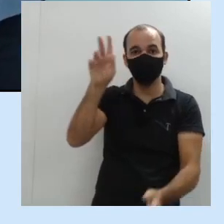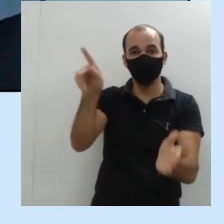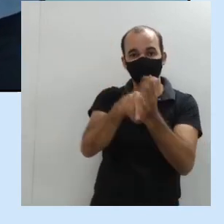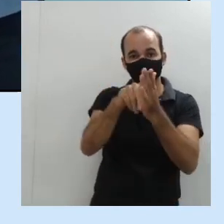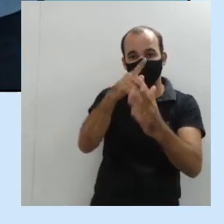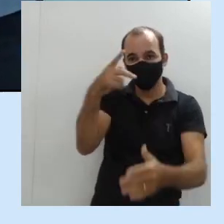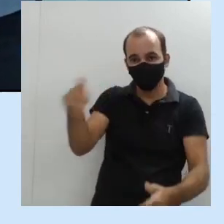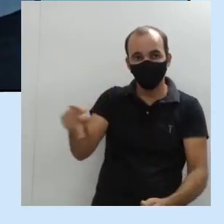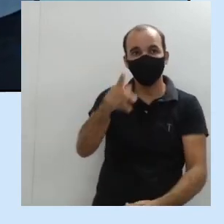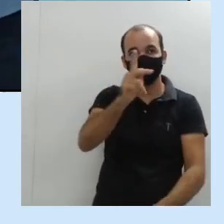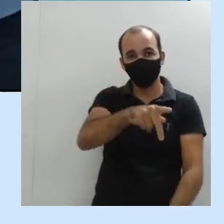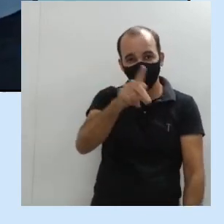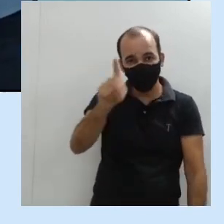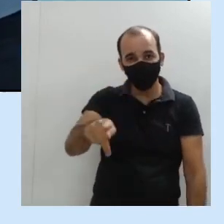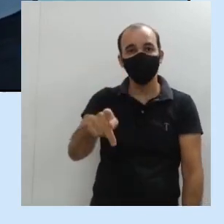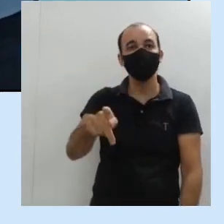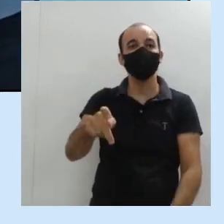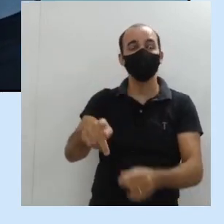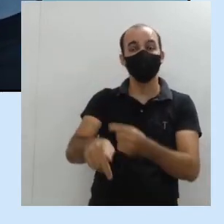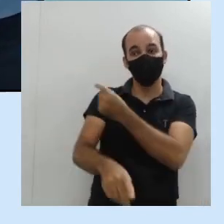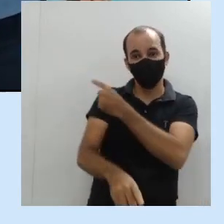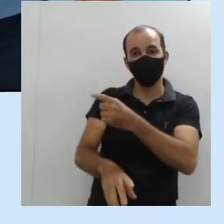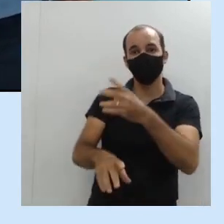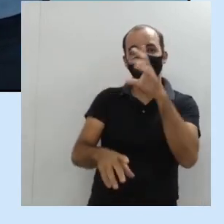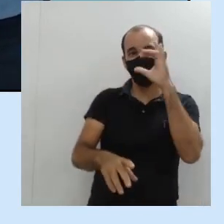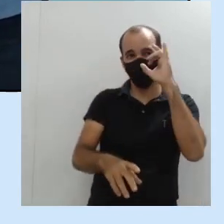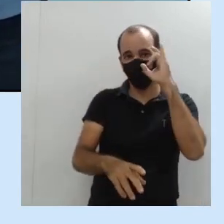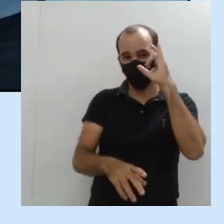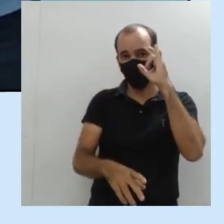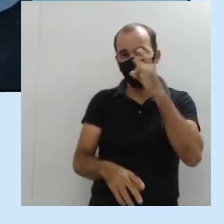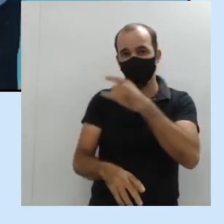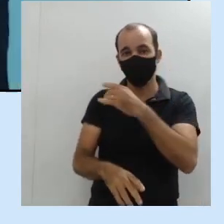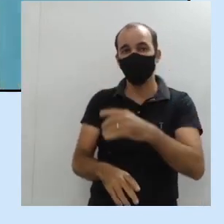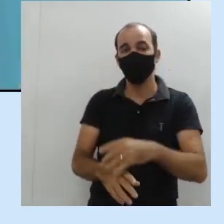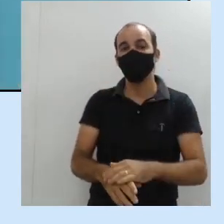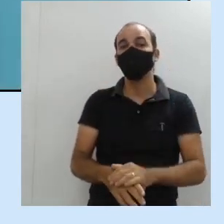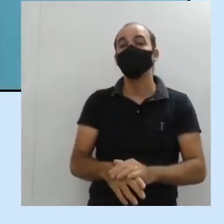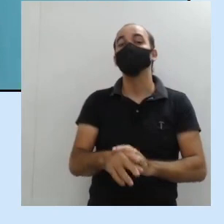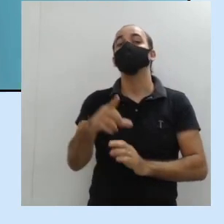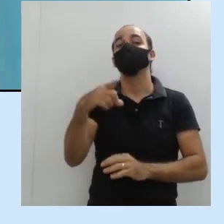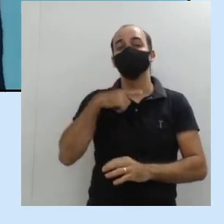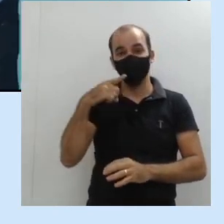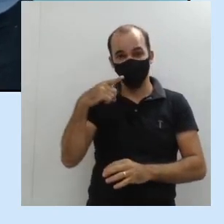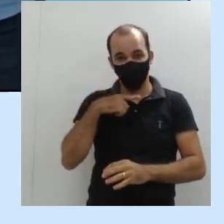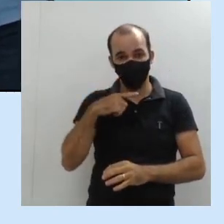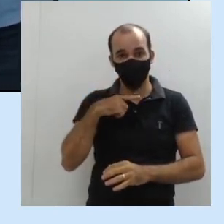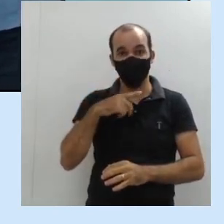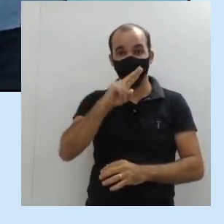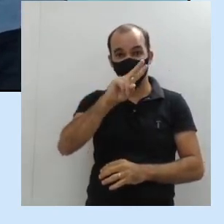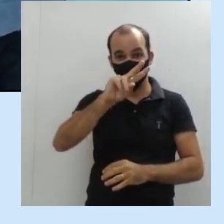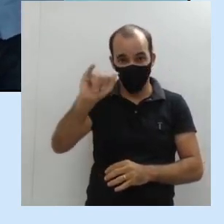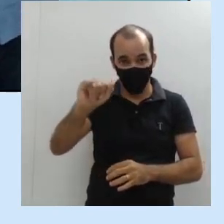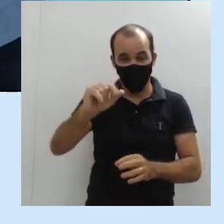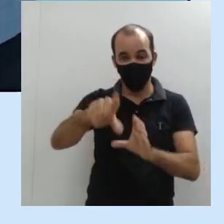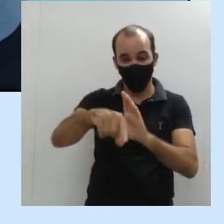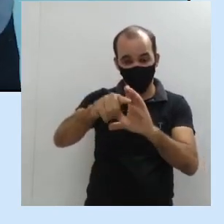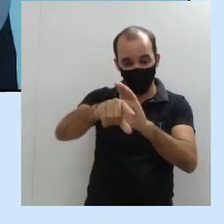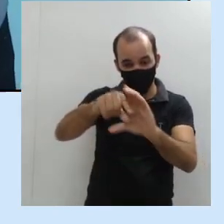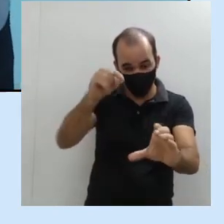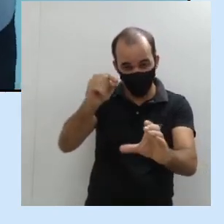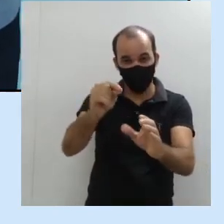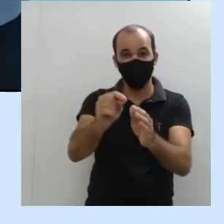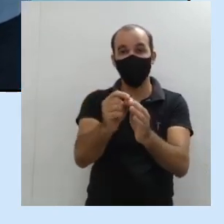@marconi1977. E qual é o desafio, professor? Você vai concorrer a um livro, ok? Você vai concorrer a um livro de filosofia.